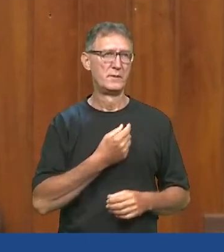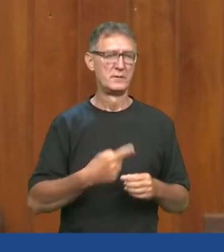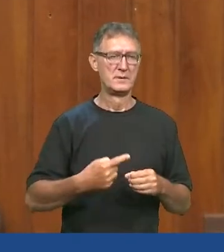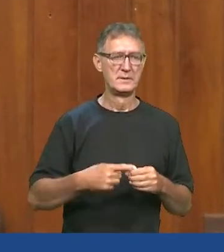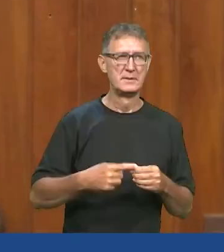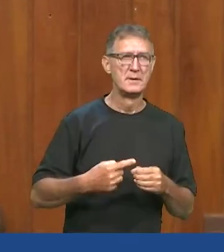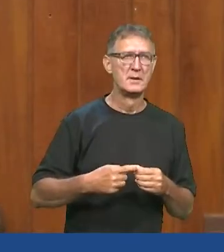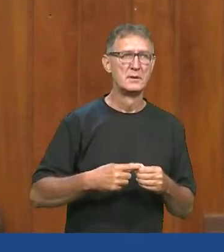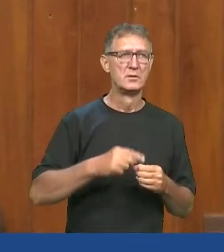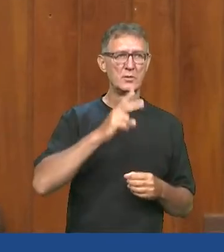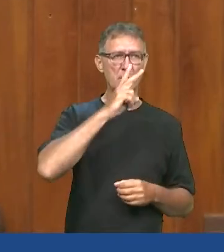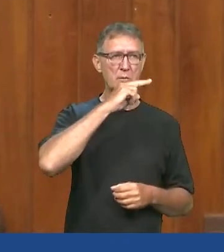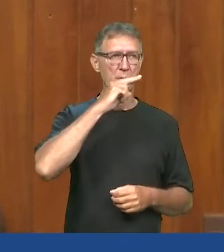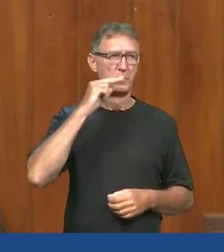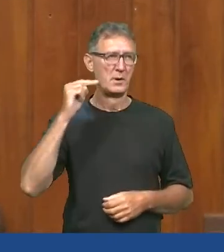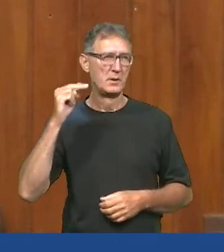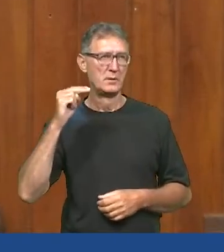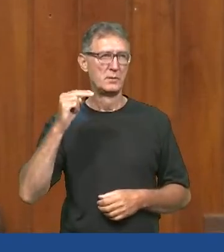Pasmem os senhores.